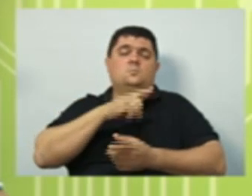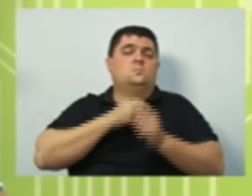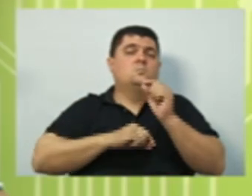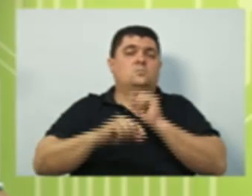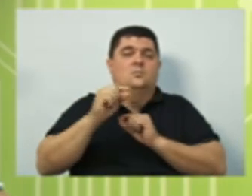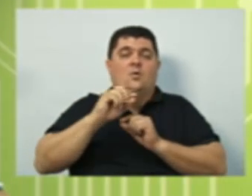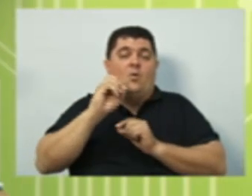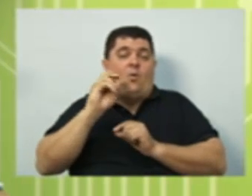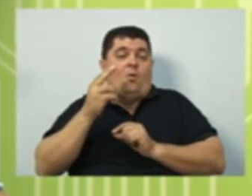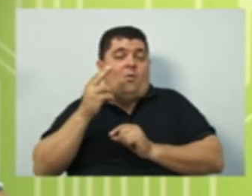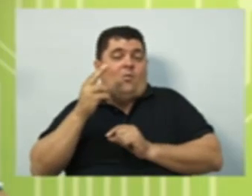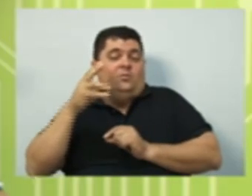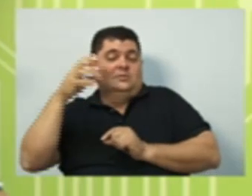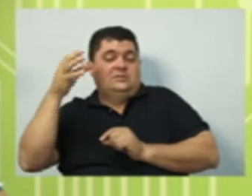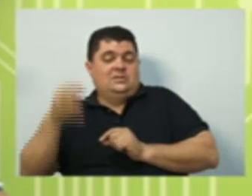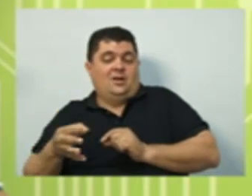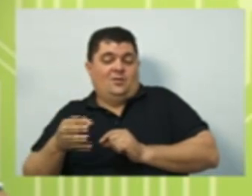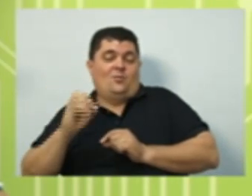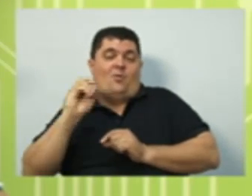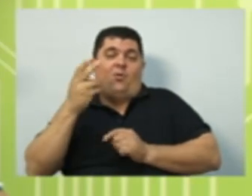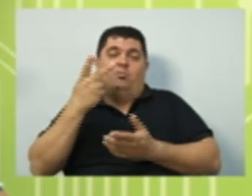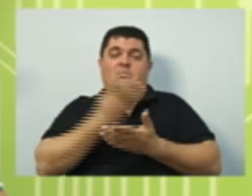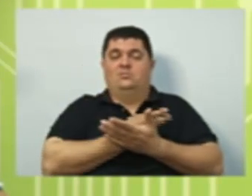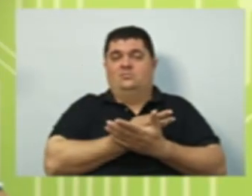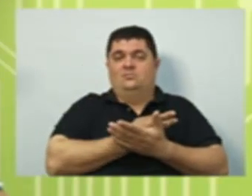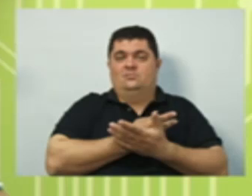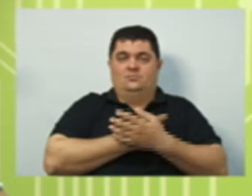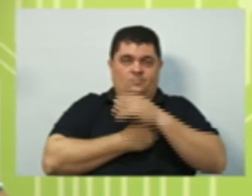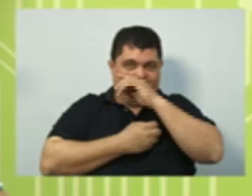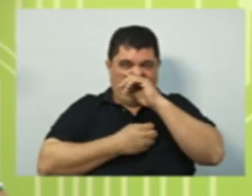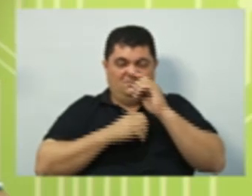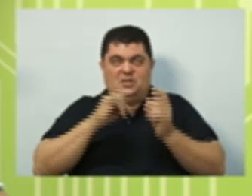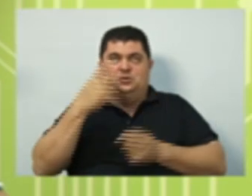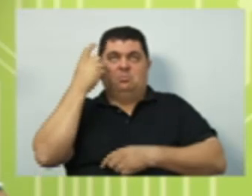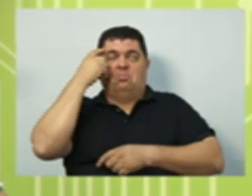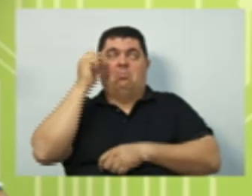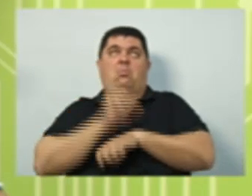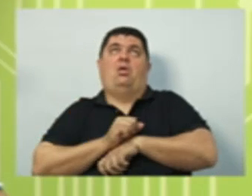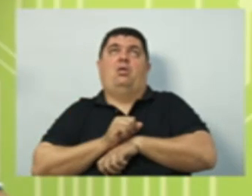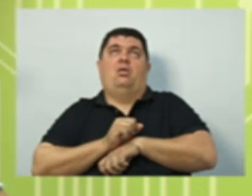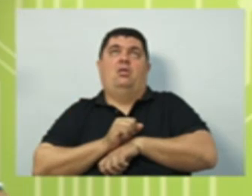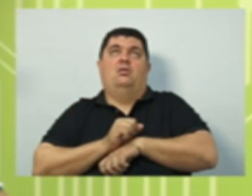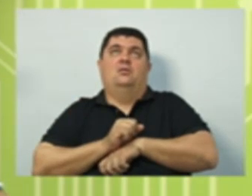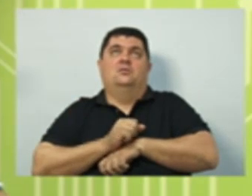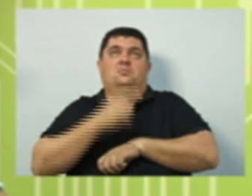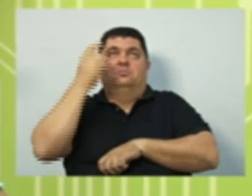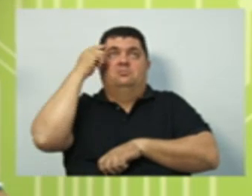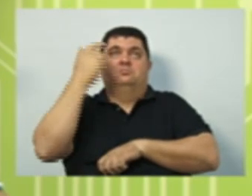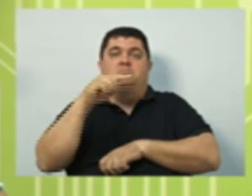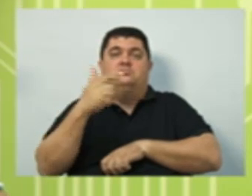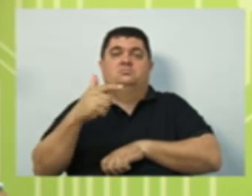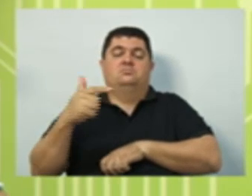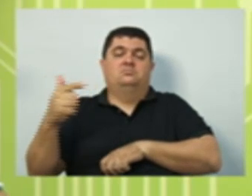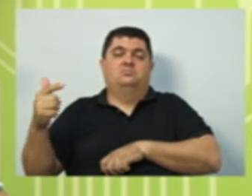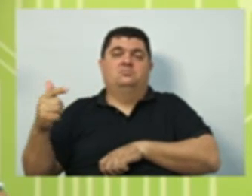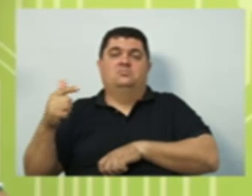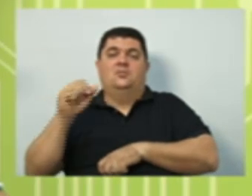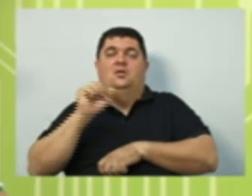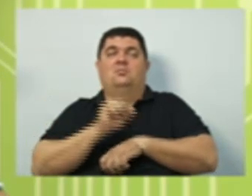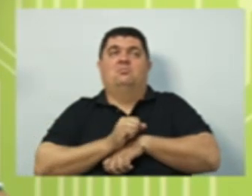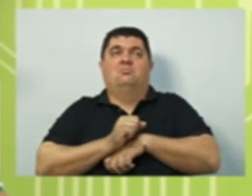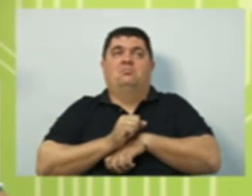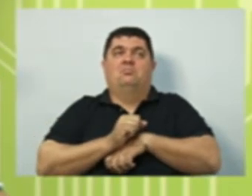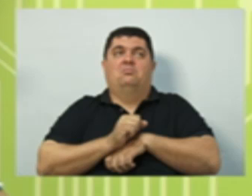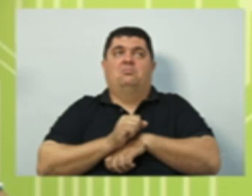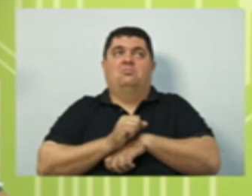ou vai errar ou vai acertar. Agora, quando você não pensa e você não está refletindo, você está